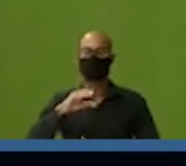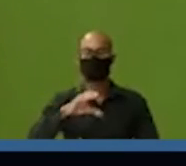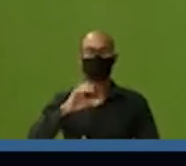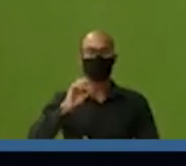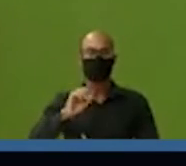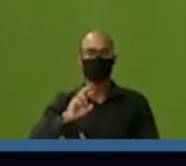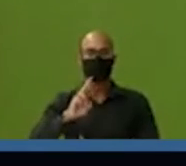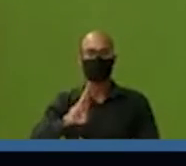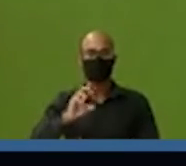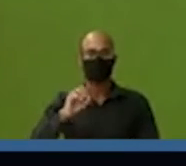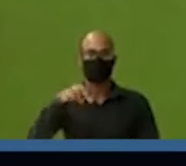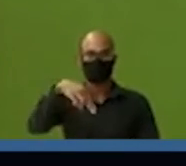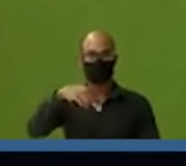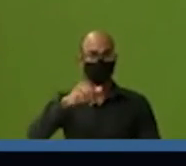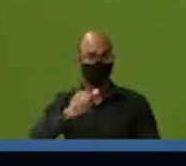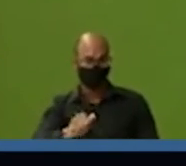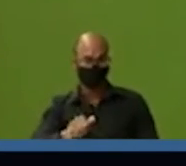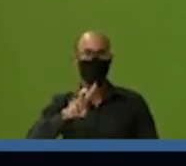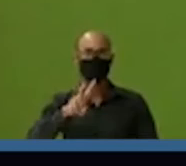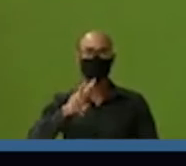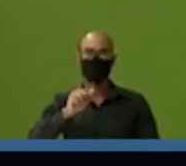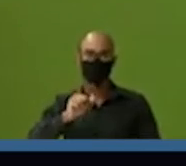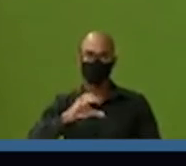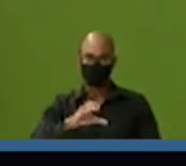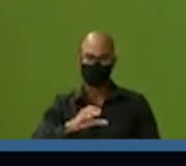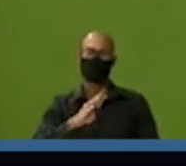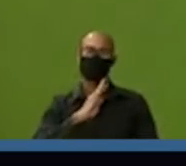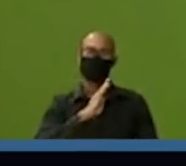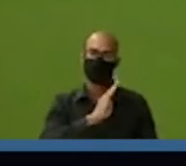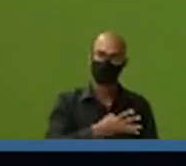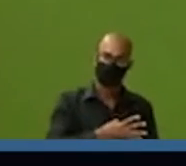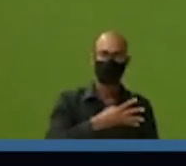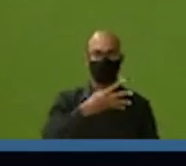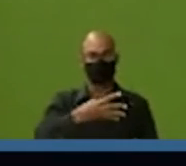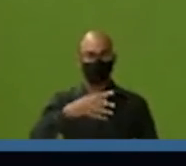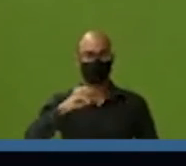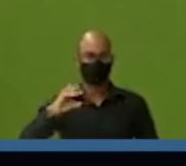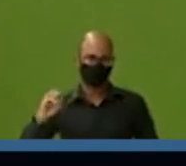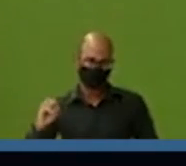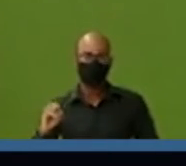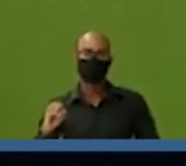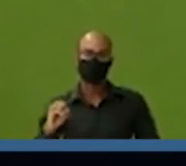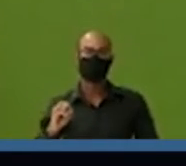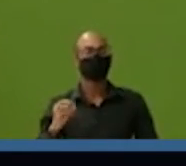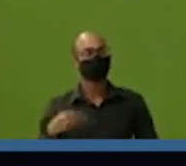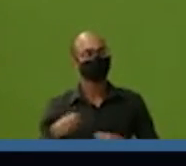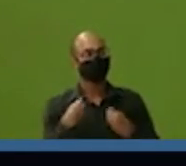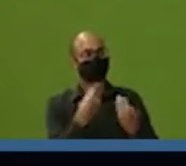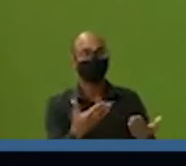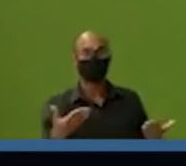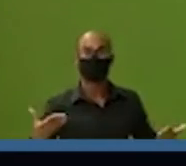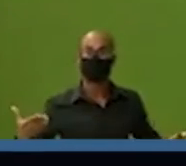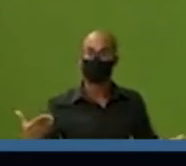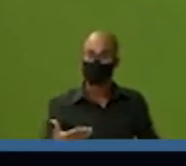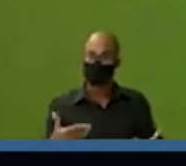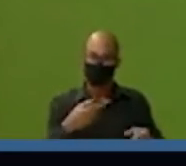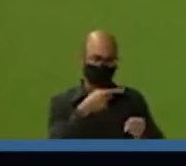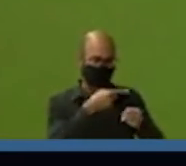fazer um número maior de vacina. Mas temos aí 4.400, nós estamos encaminhando aos municípios